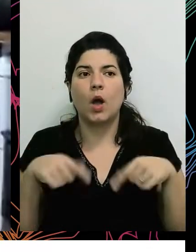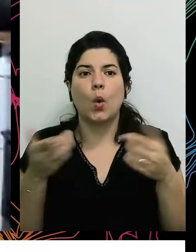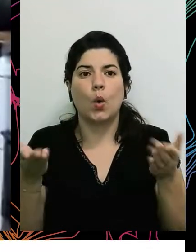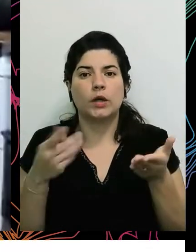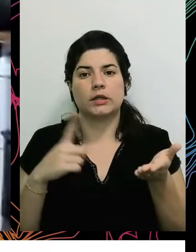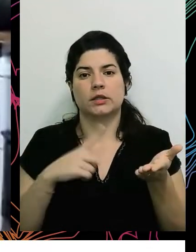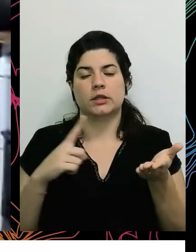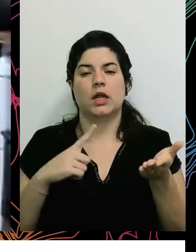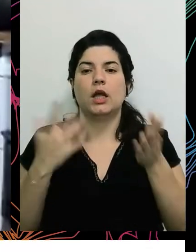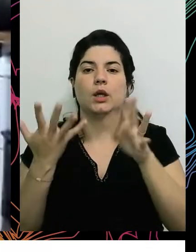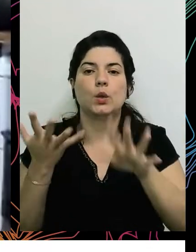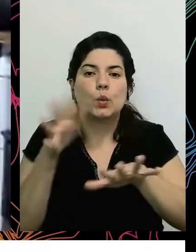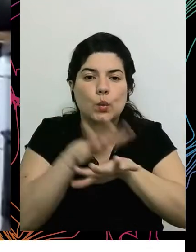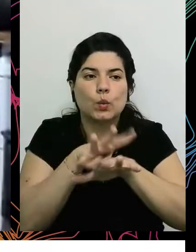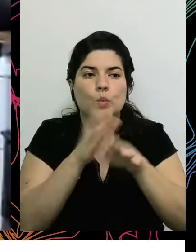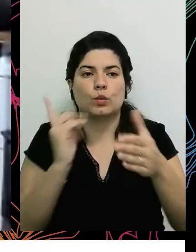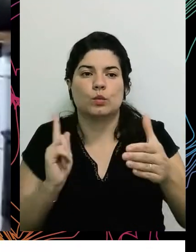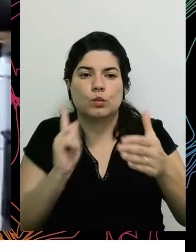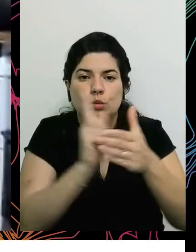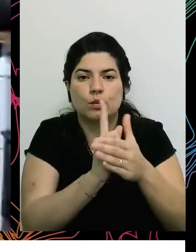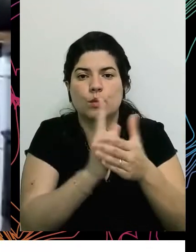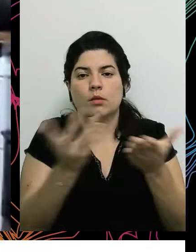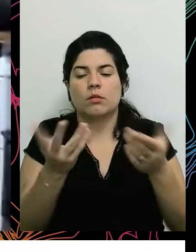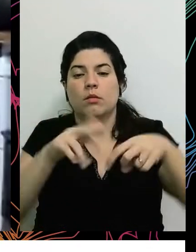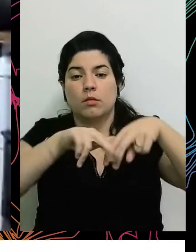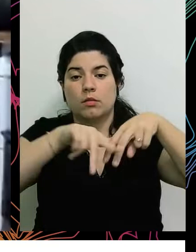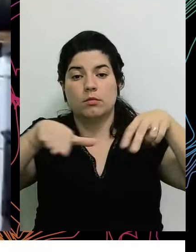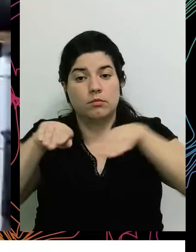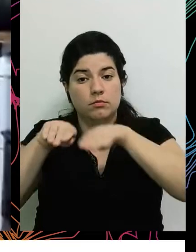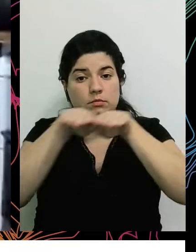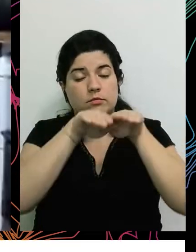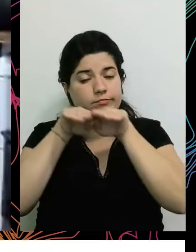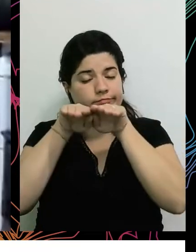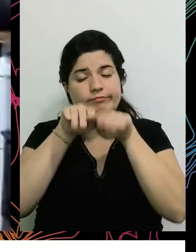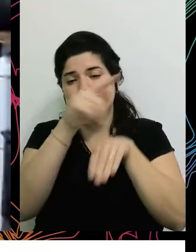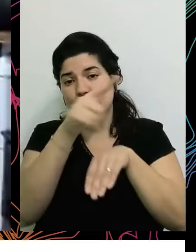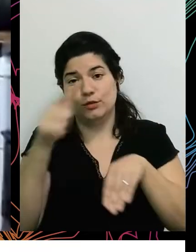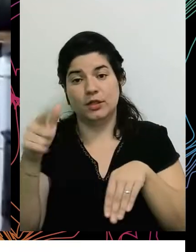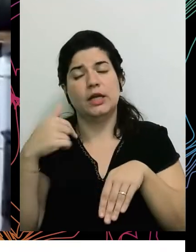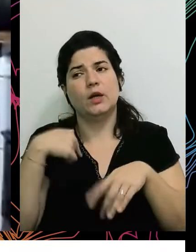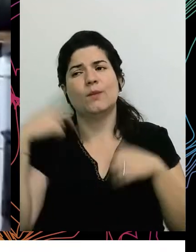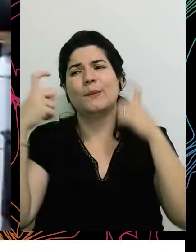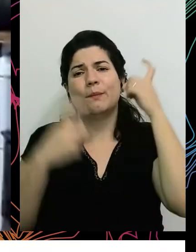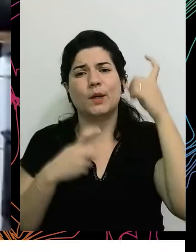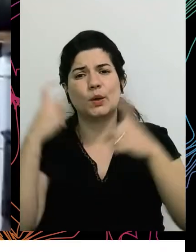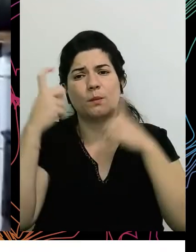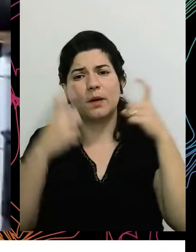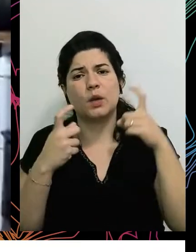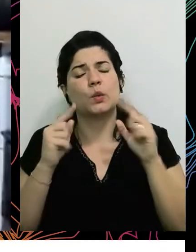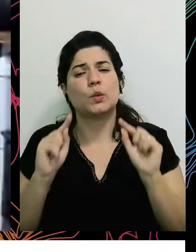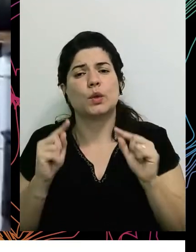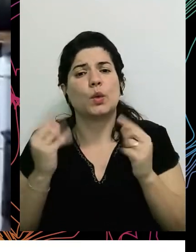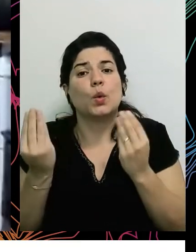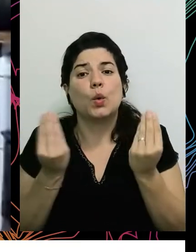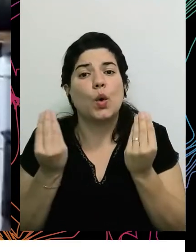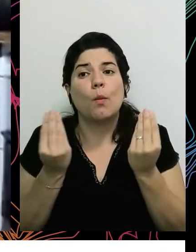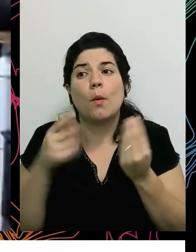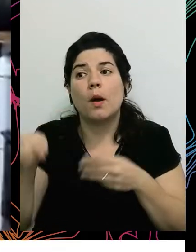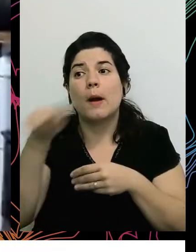com a inclusão, com a igualdade de gênero. E eu, particularmente, eu tinha uma preocupação muito grande em como seria a